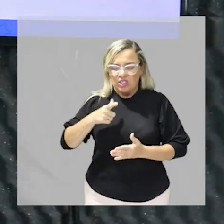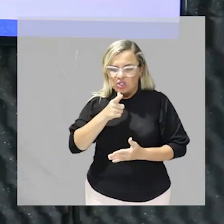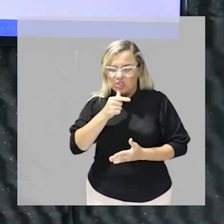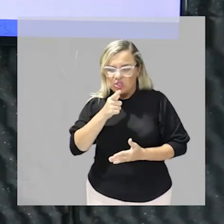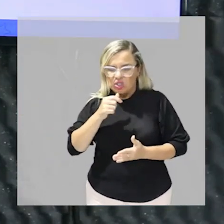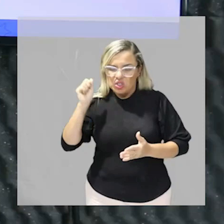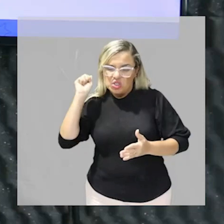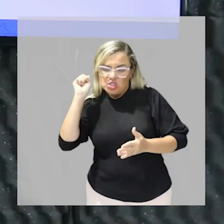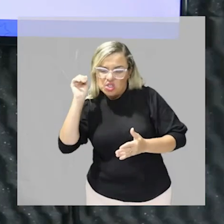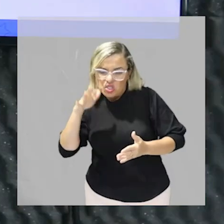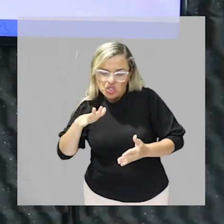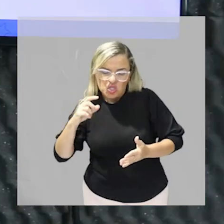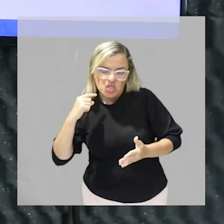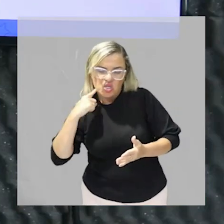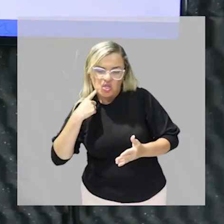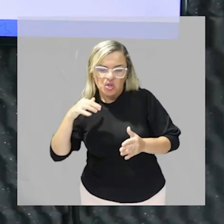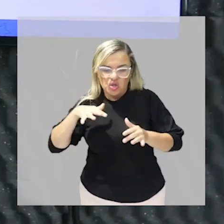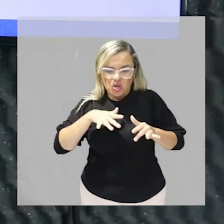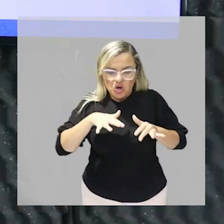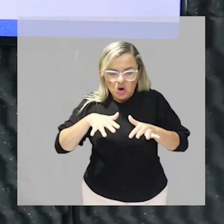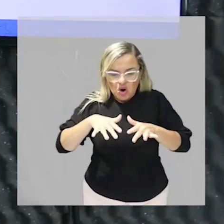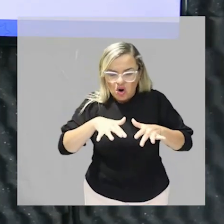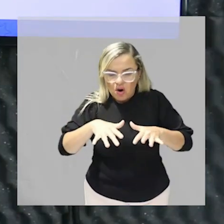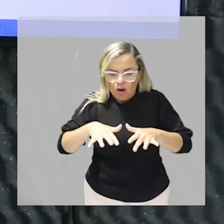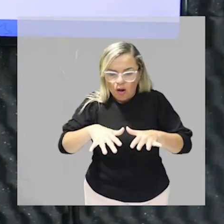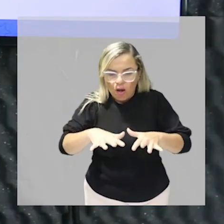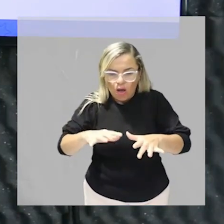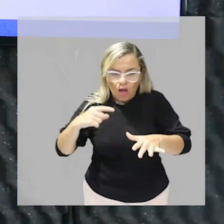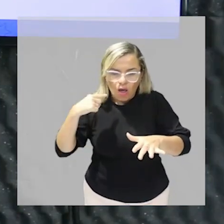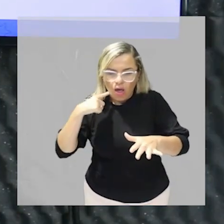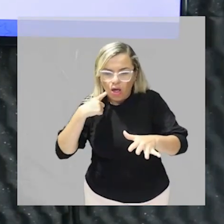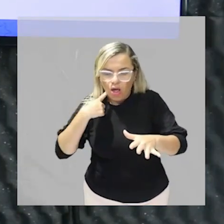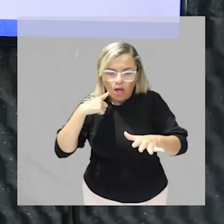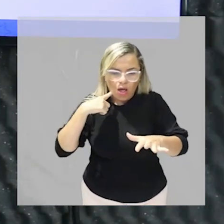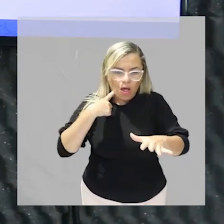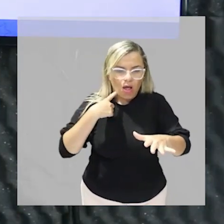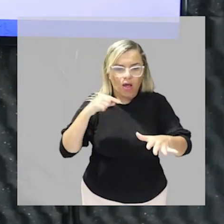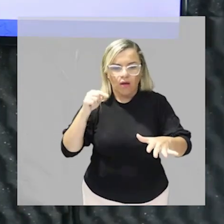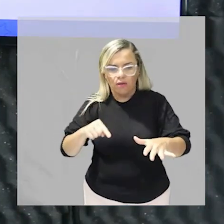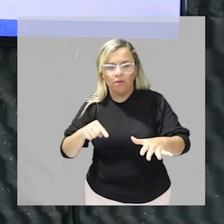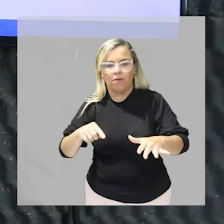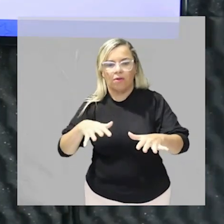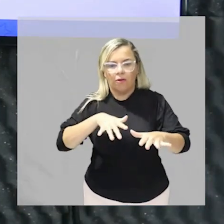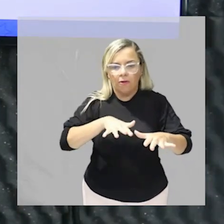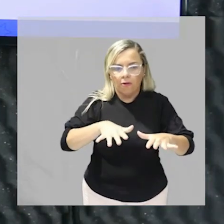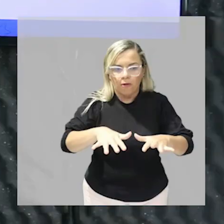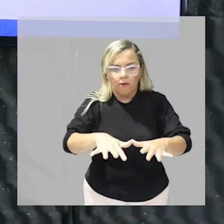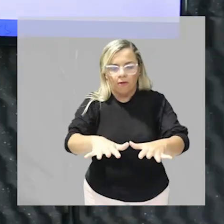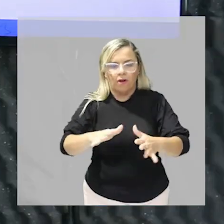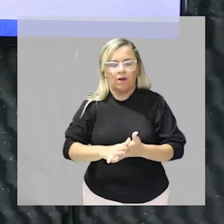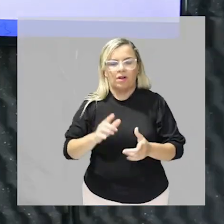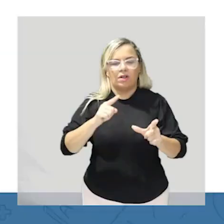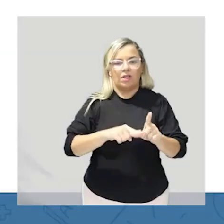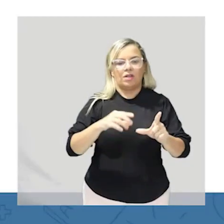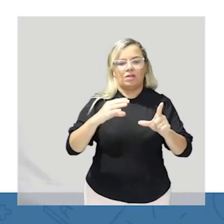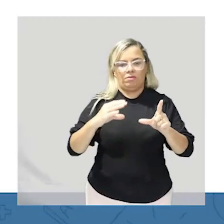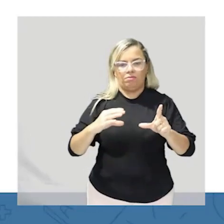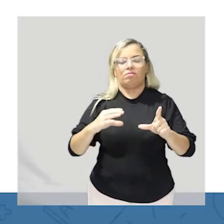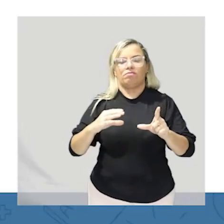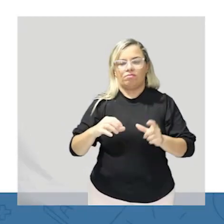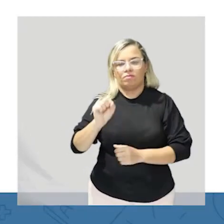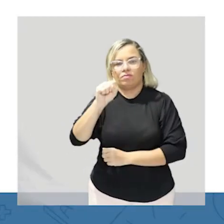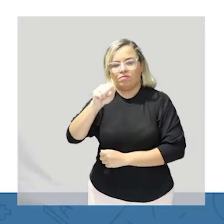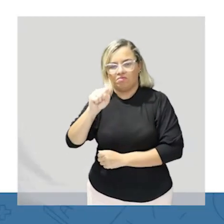né? Olha, tá vendo como é fácil de analisar utilizando essa estratégia? Nosso gabarito da questão 2, galera, é a letra